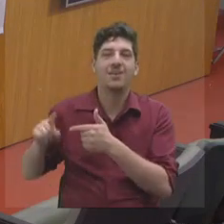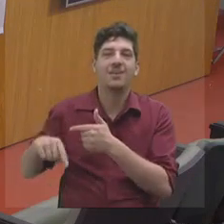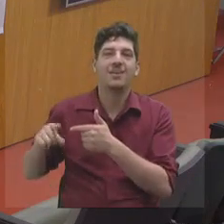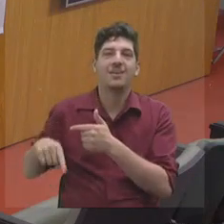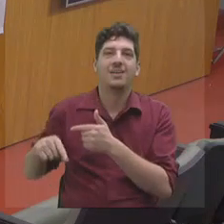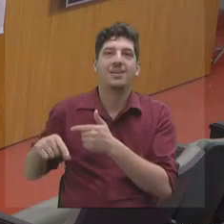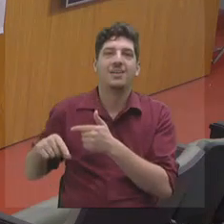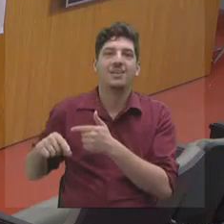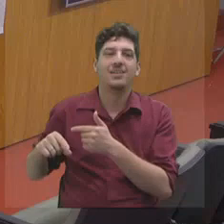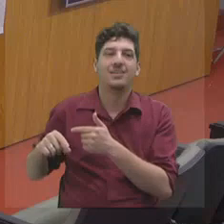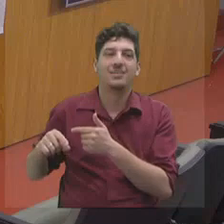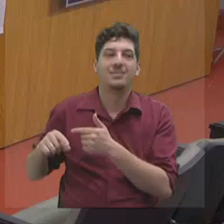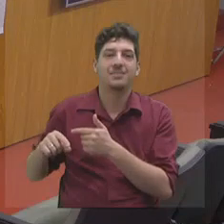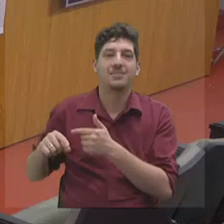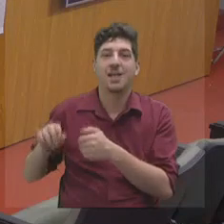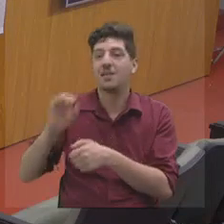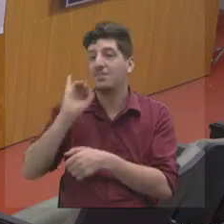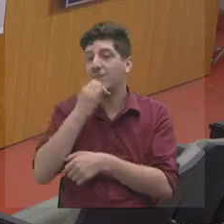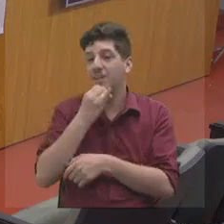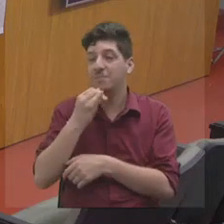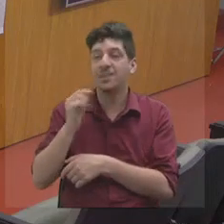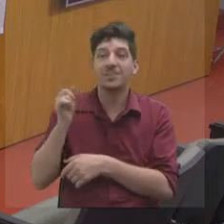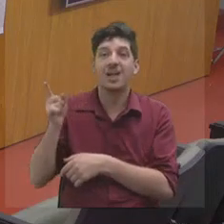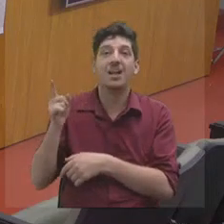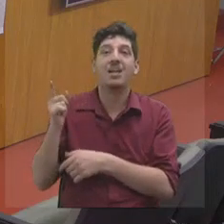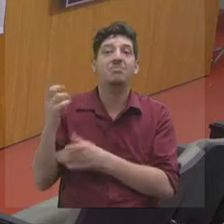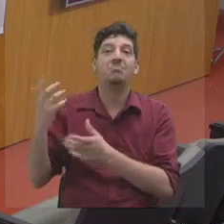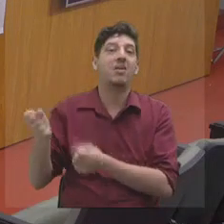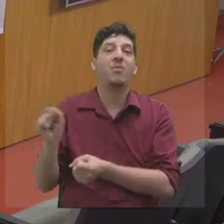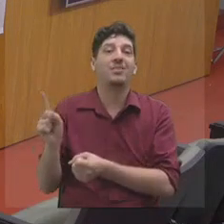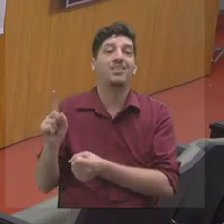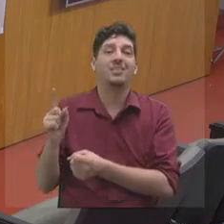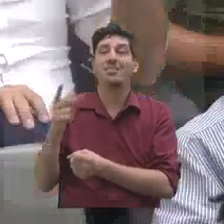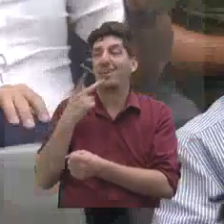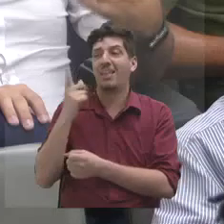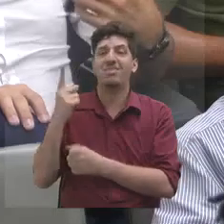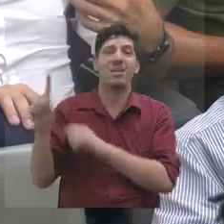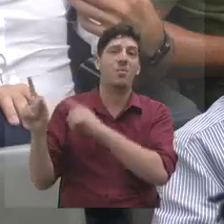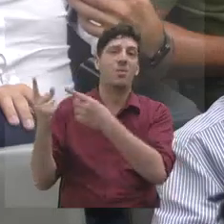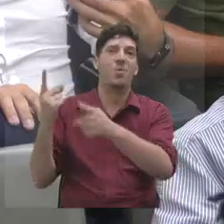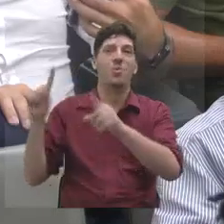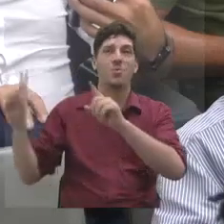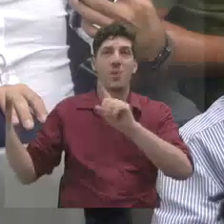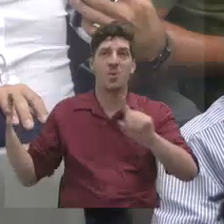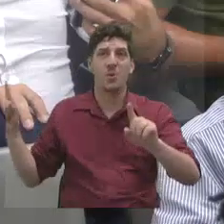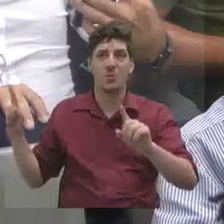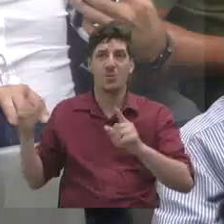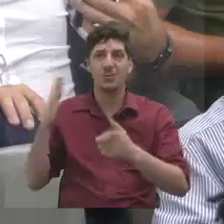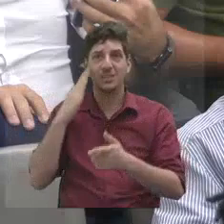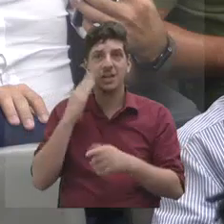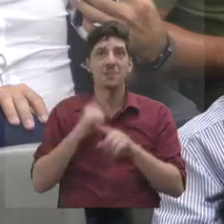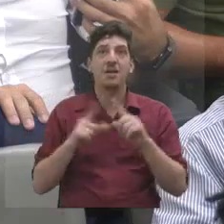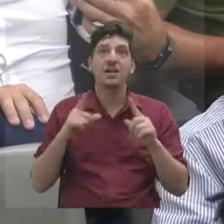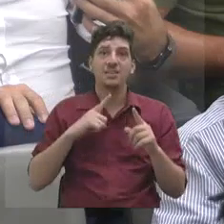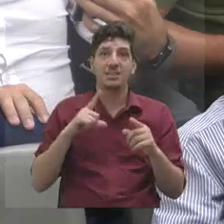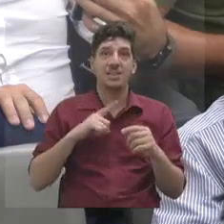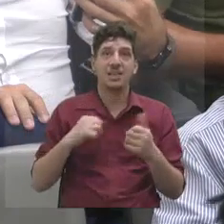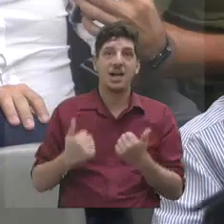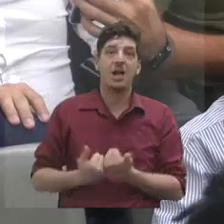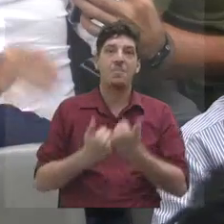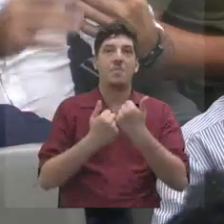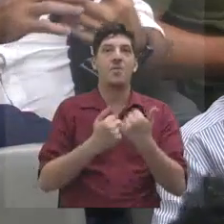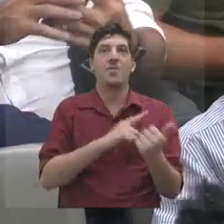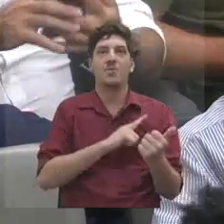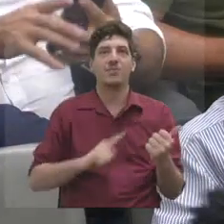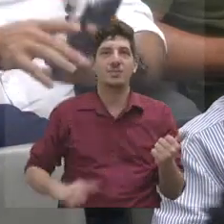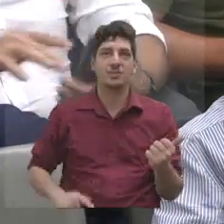infelizmente falar não para muitas demandas deputados e graças a Deus aí o apoio patrocínio do nosso Governador a gente começa né a falar